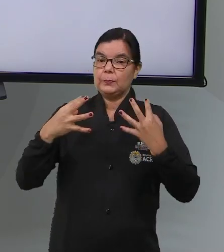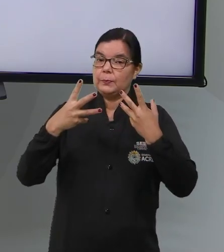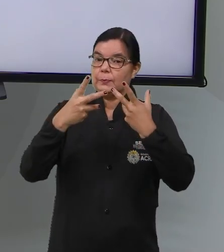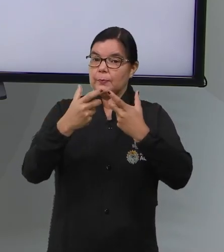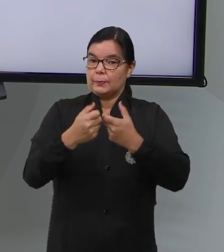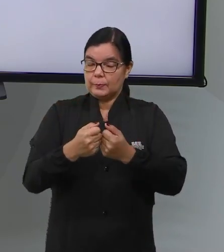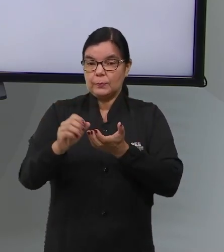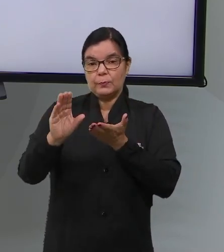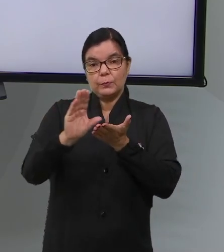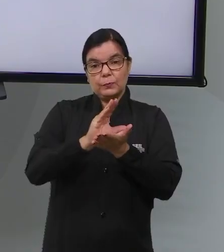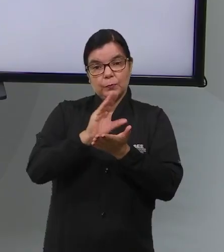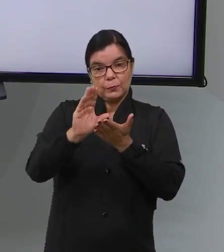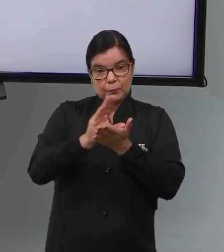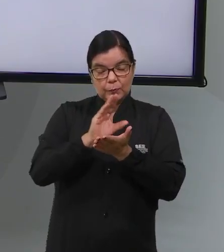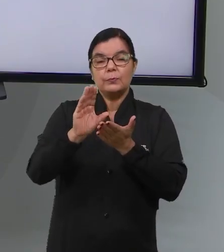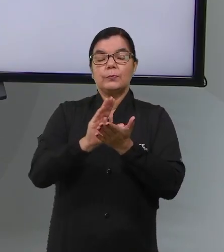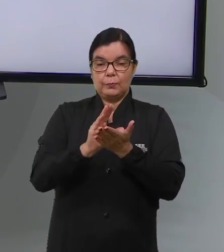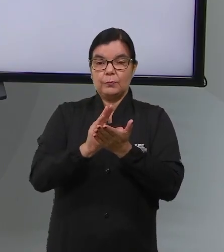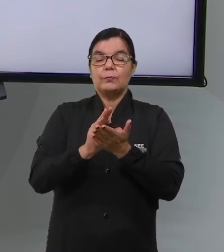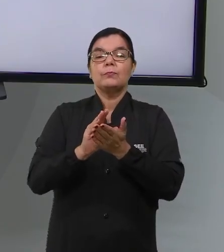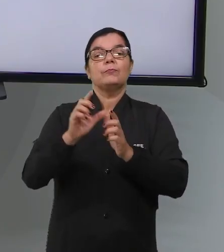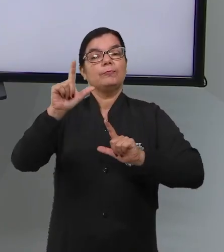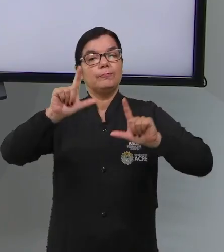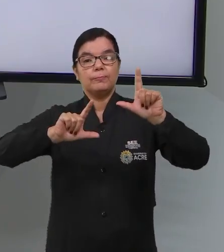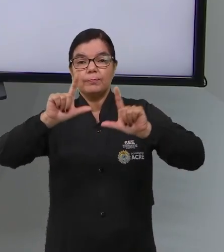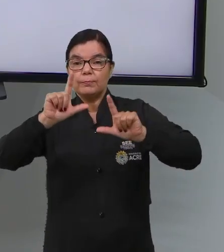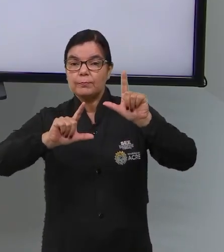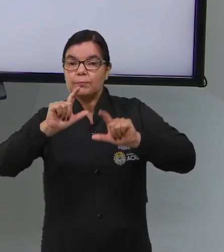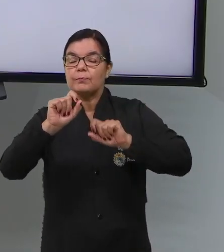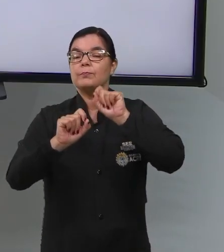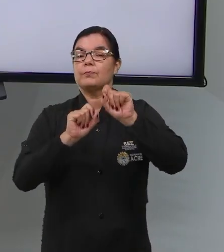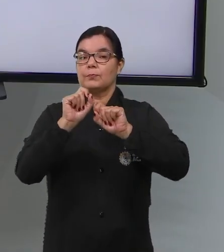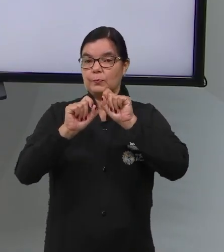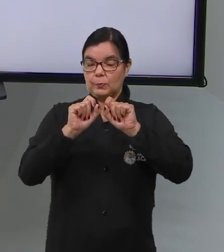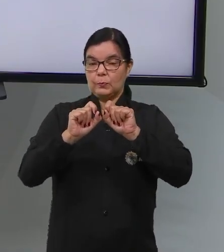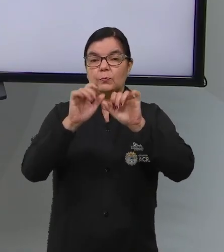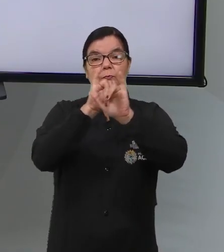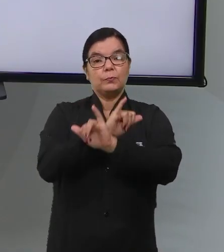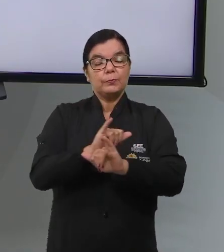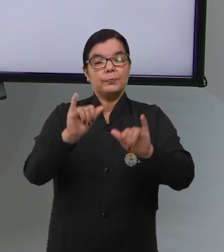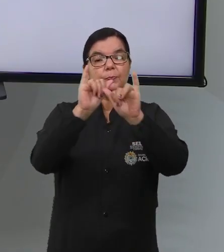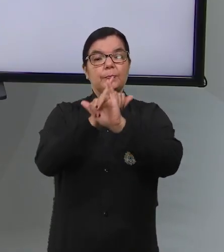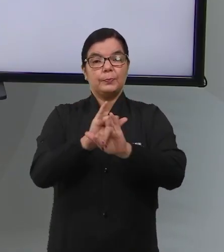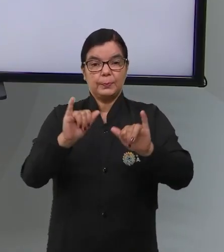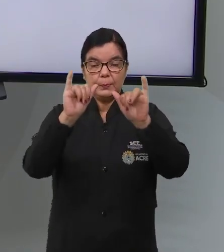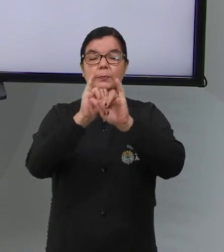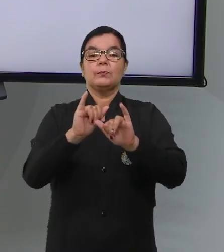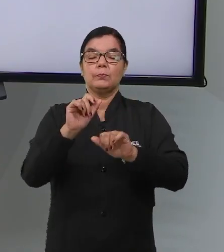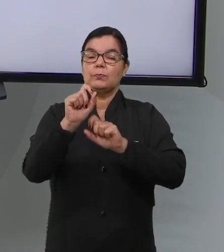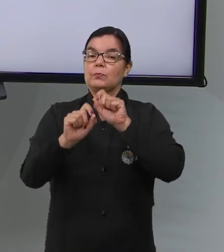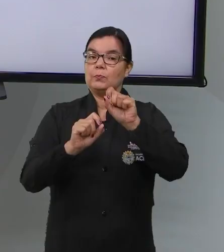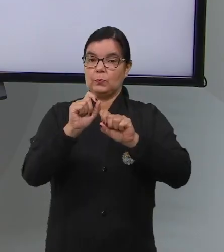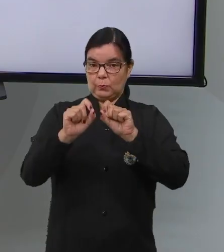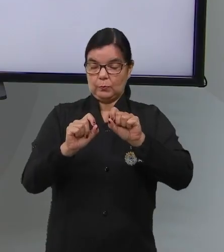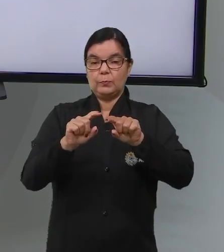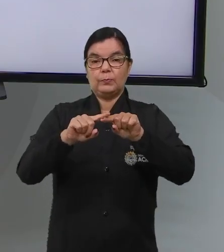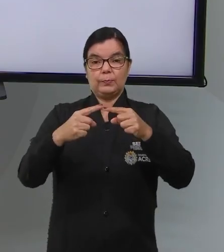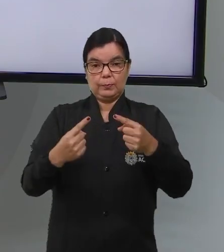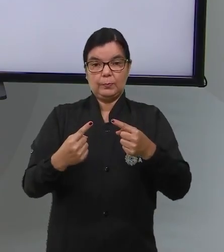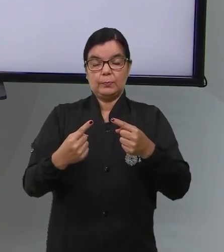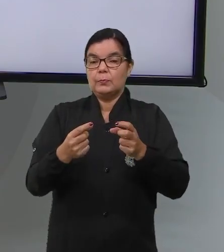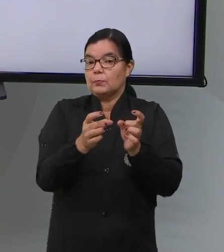todos os recursos midiáticos a fim de que informações a respeito de uma